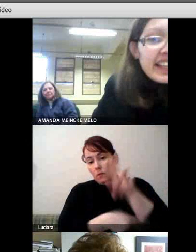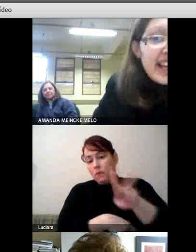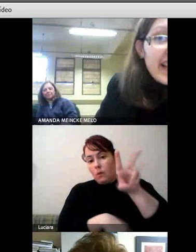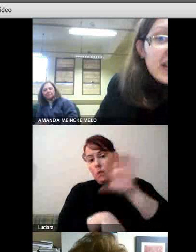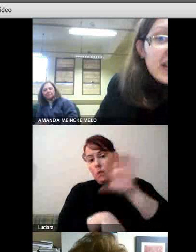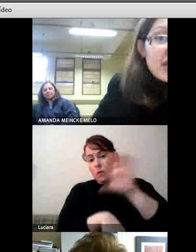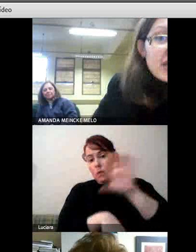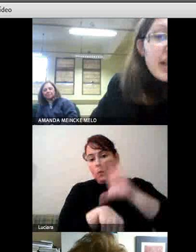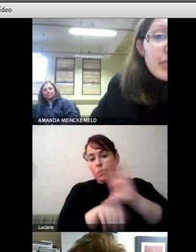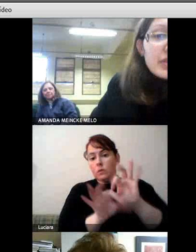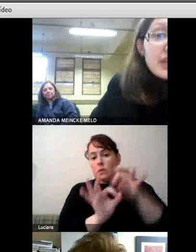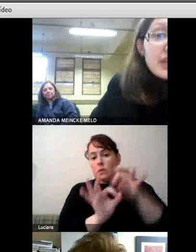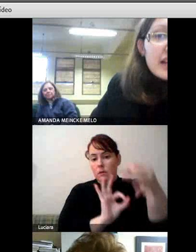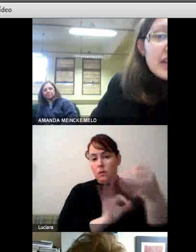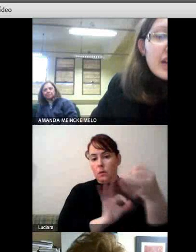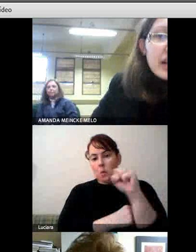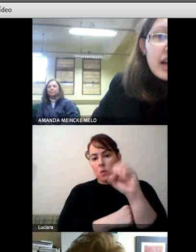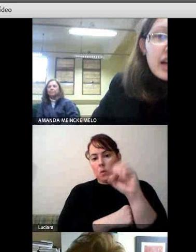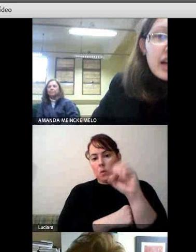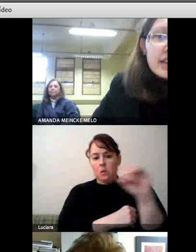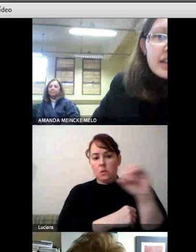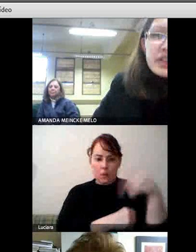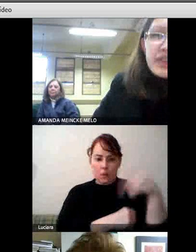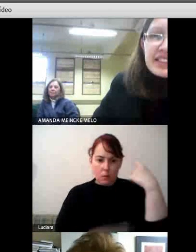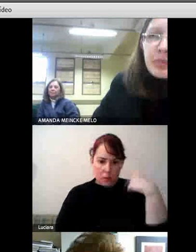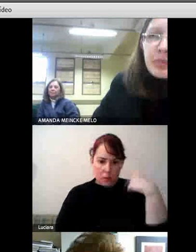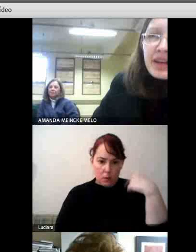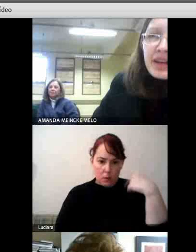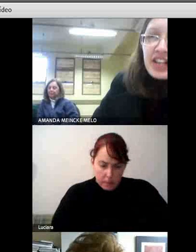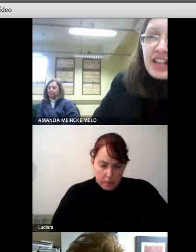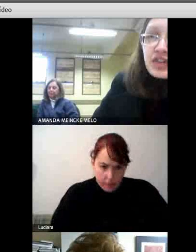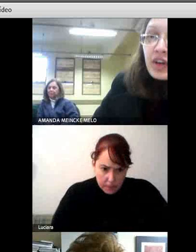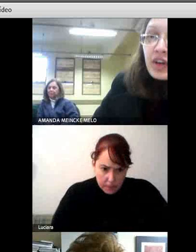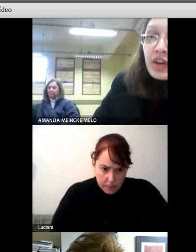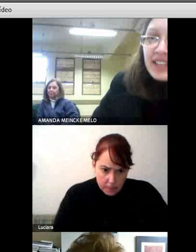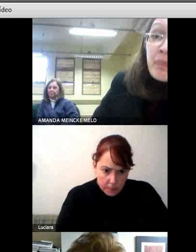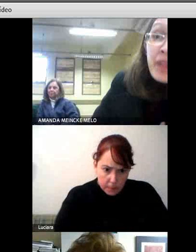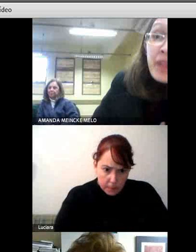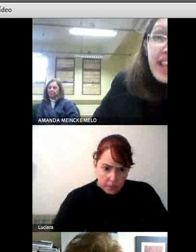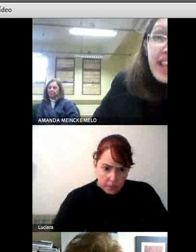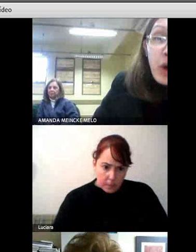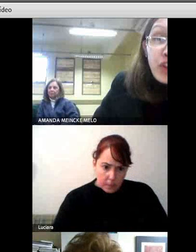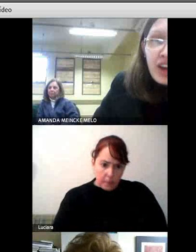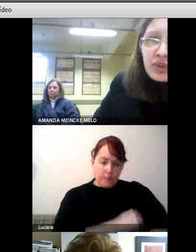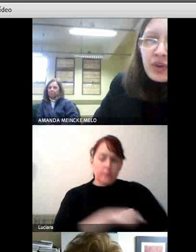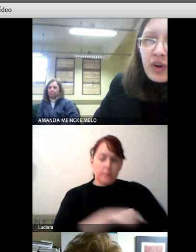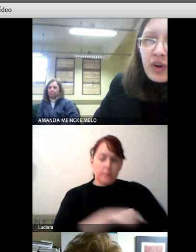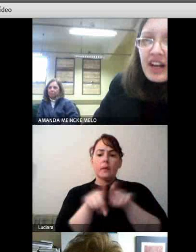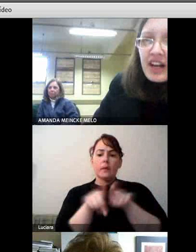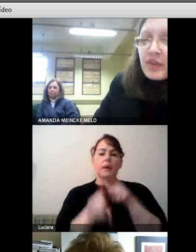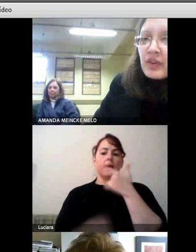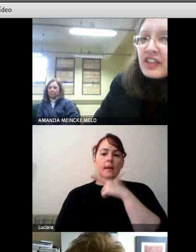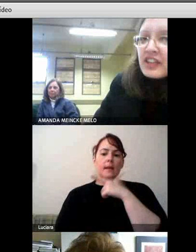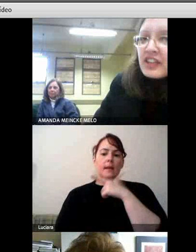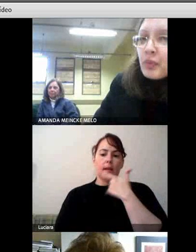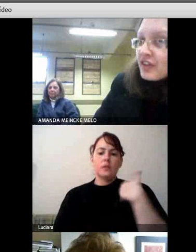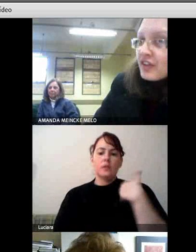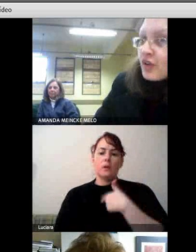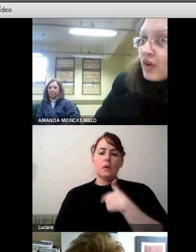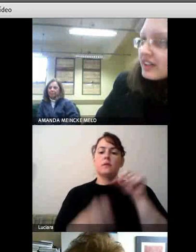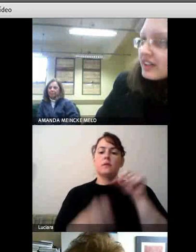Aqui em Alegrete nós temos, nós estamos fazendo uma série de ações. De o que eu noto hoje quem é a dificuldade oriente,